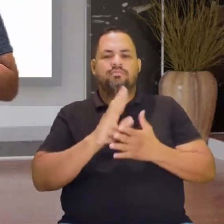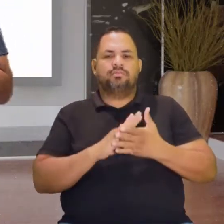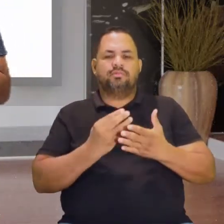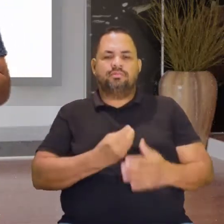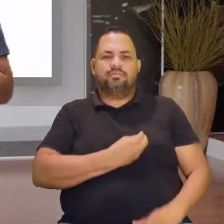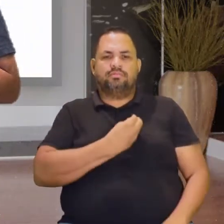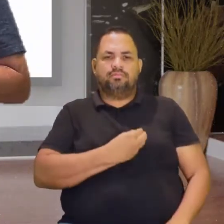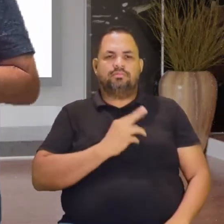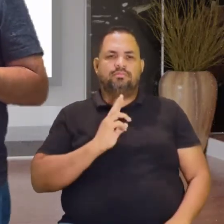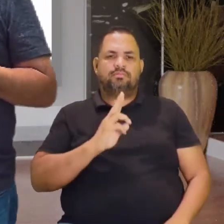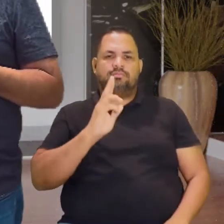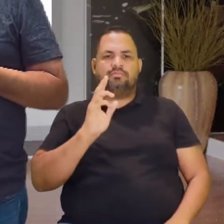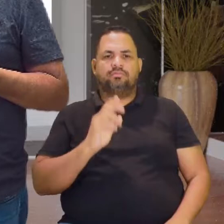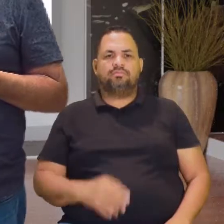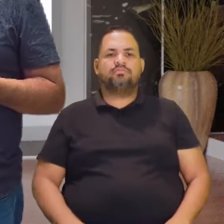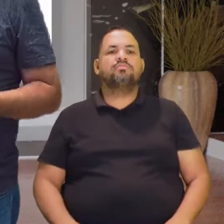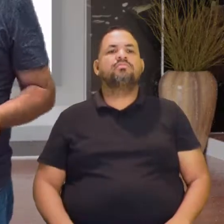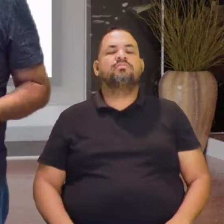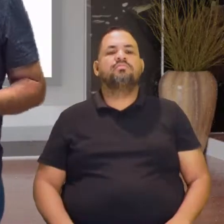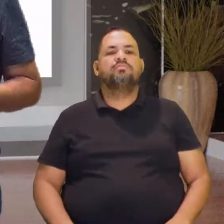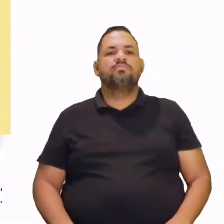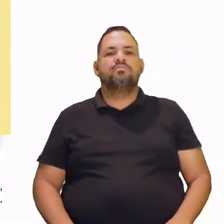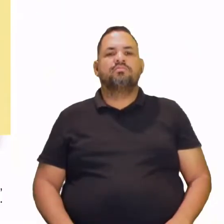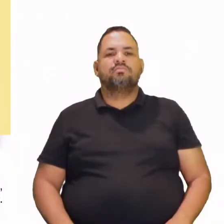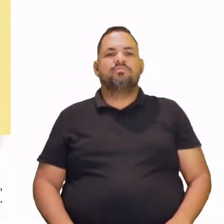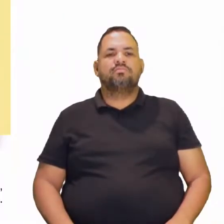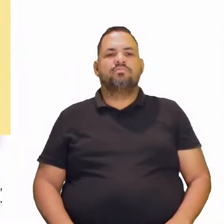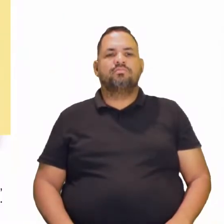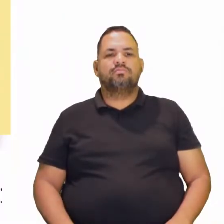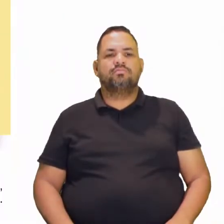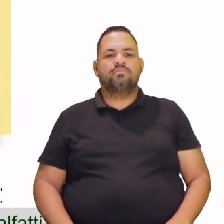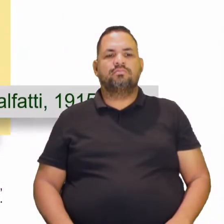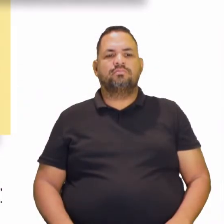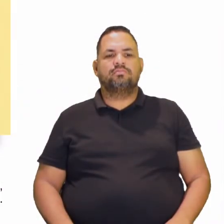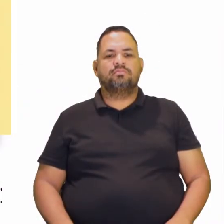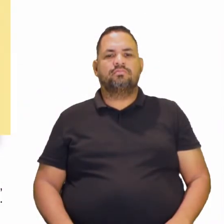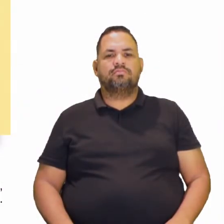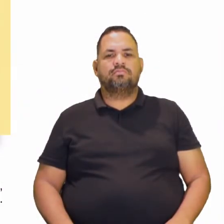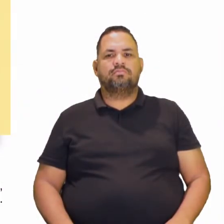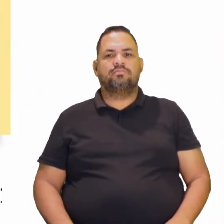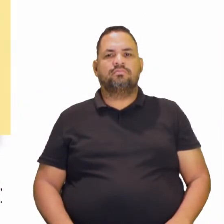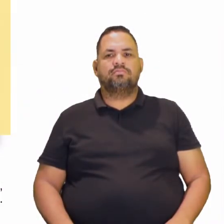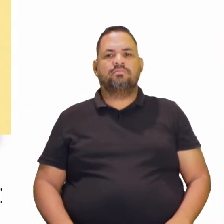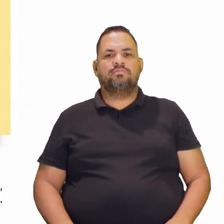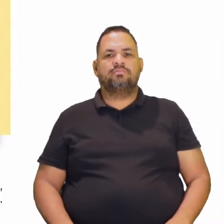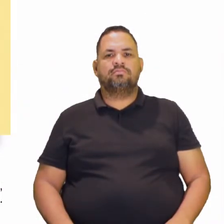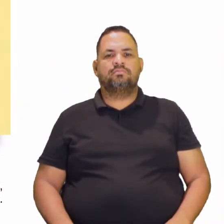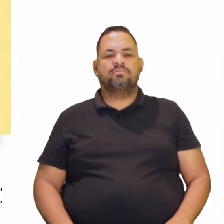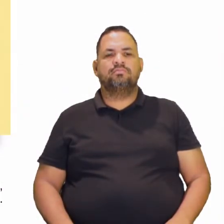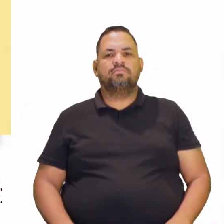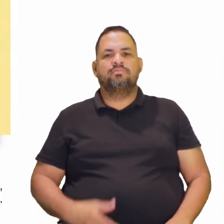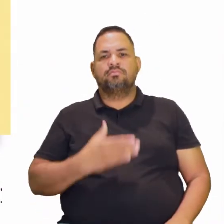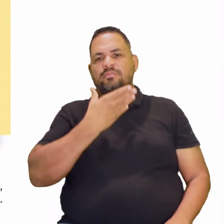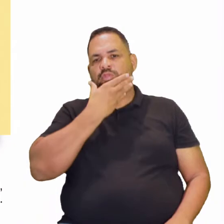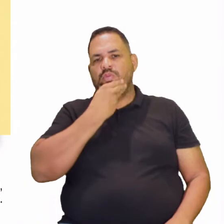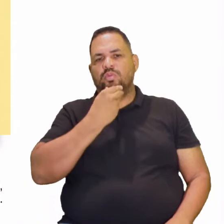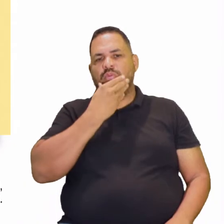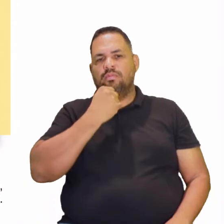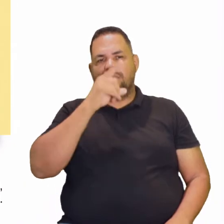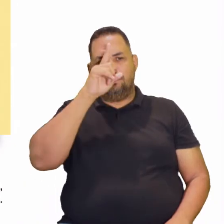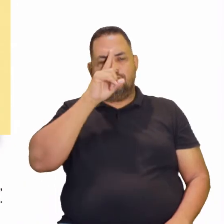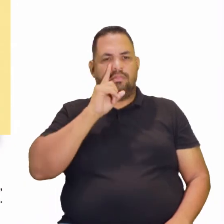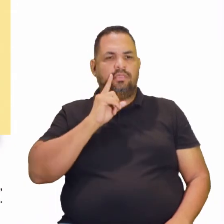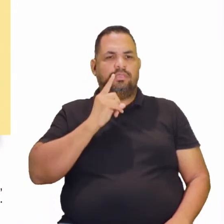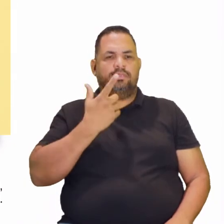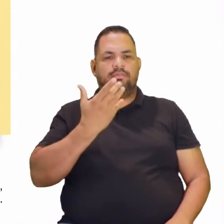Então, vamos ver a próxima obra da Anitta? Estamos vendo aí o Homem Amarelo. Essa obra